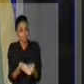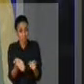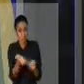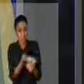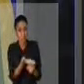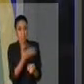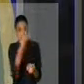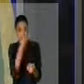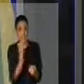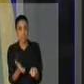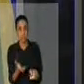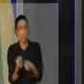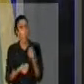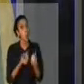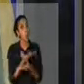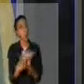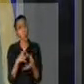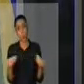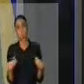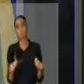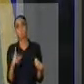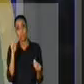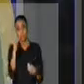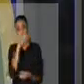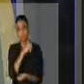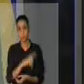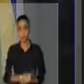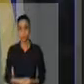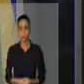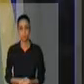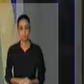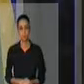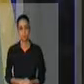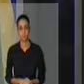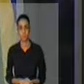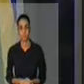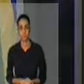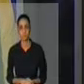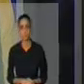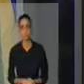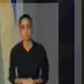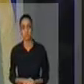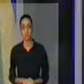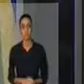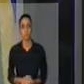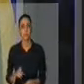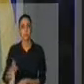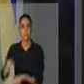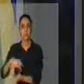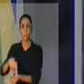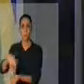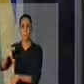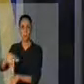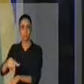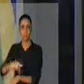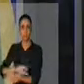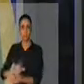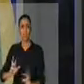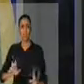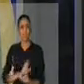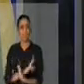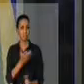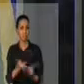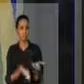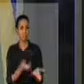chance de cura e sobrevida dos pacientes. Em um país onde a desorganização das redes de